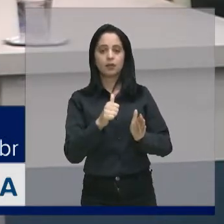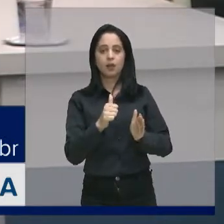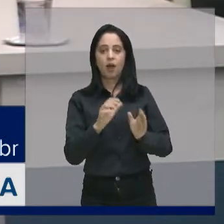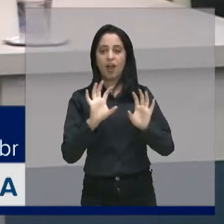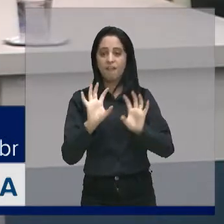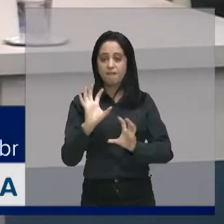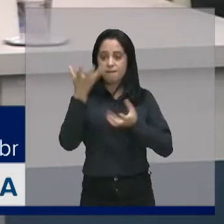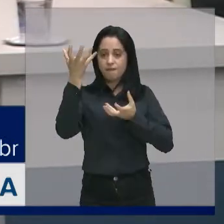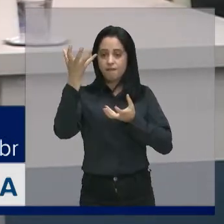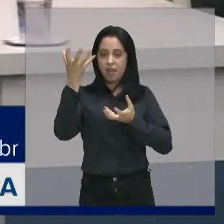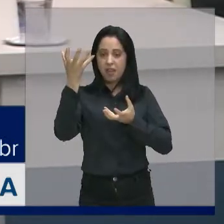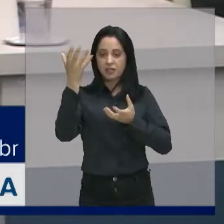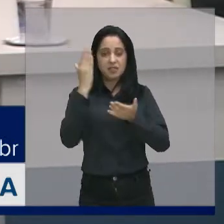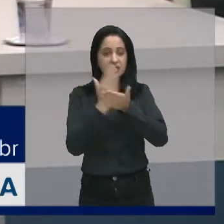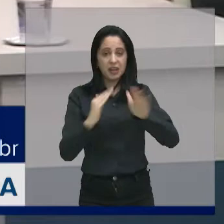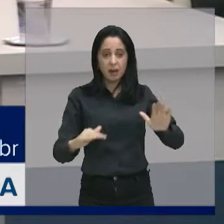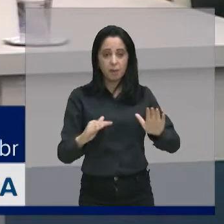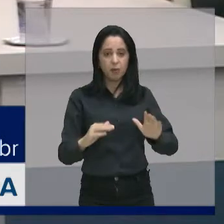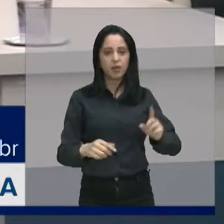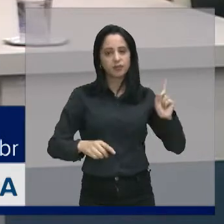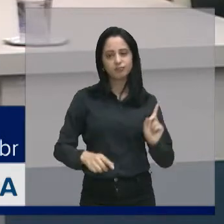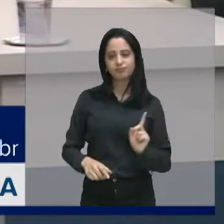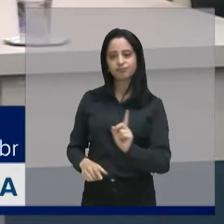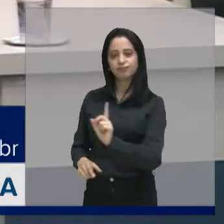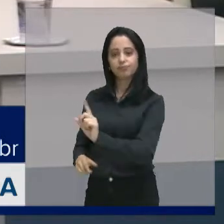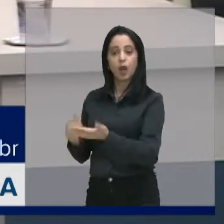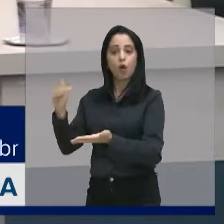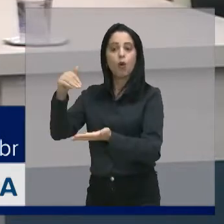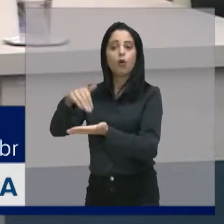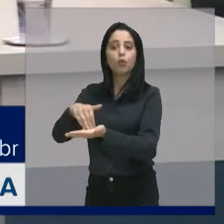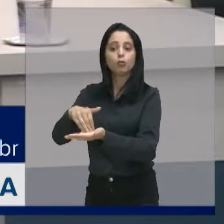que tinha, eu sempre passava lá